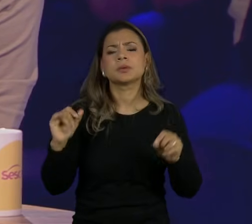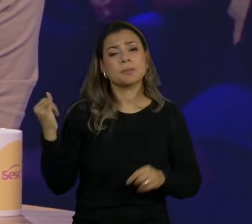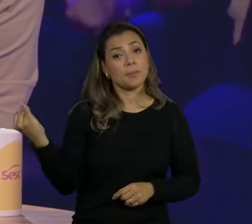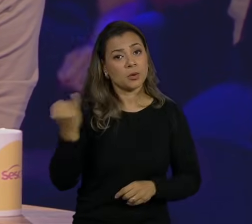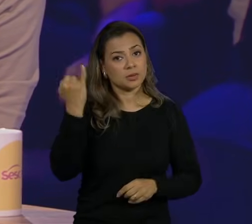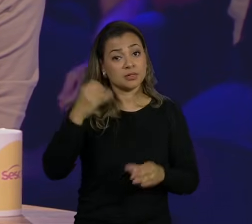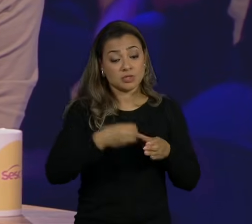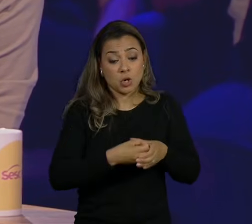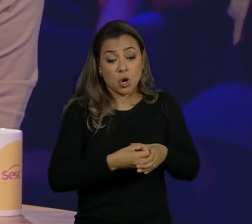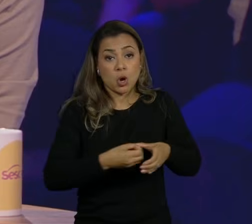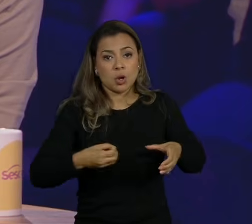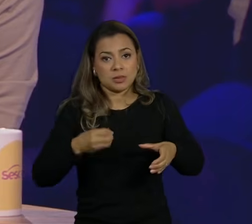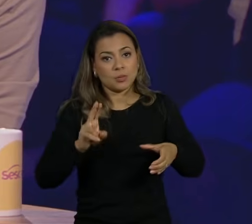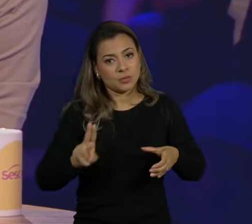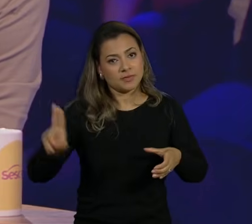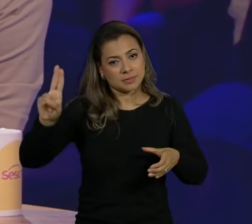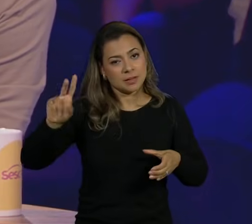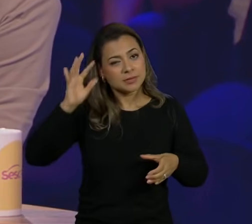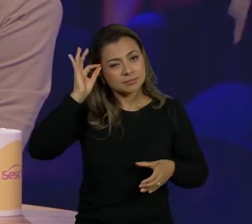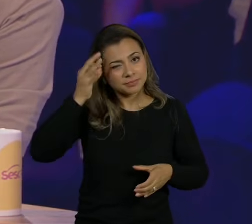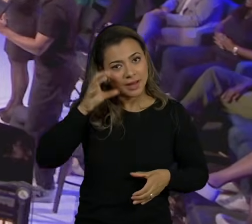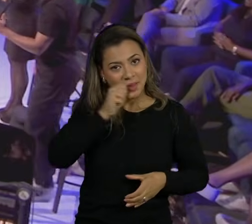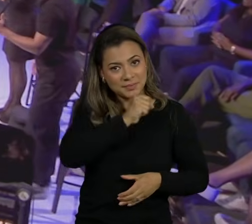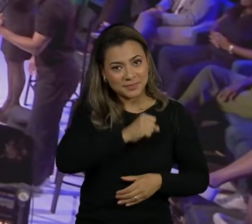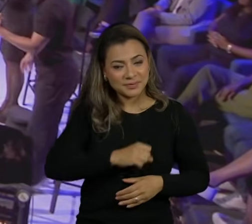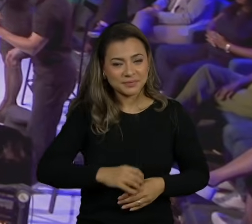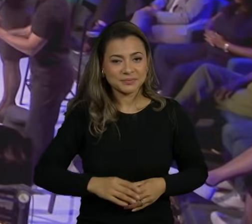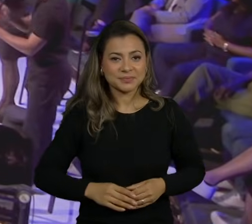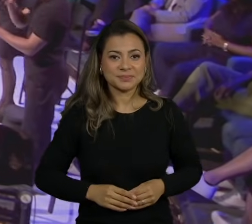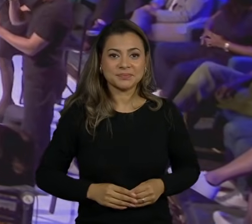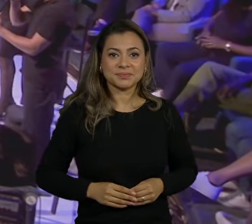que são as cotas das universidades. A gente volta daqui a pouco.